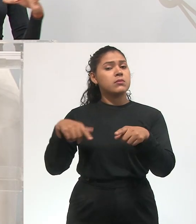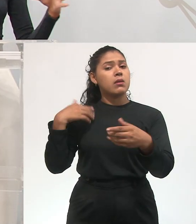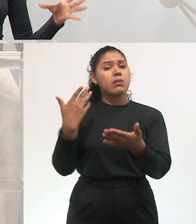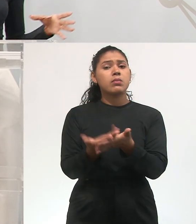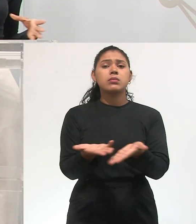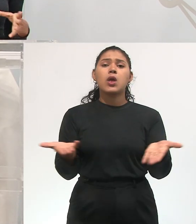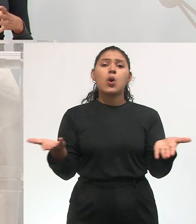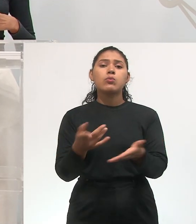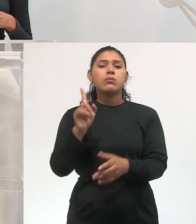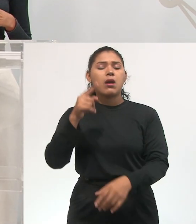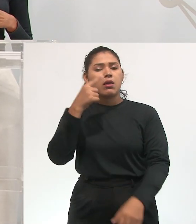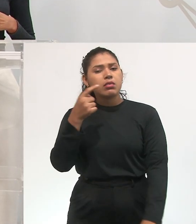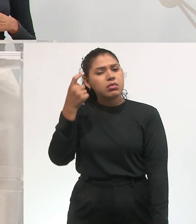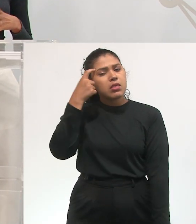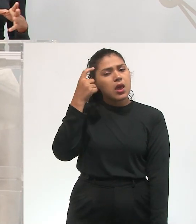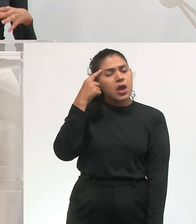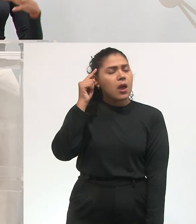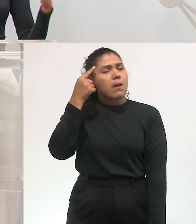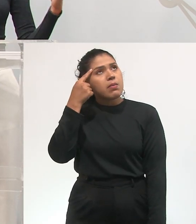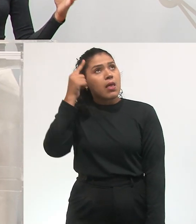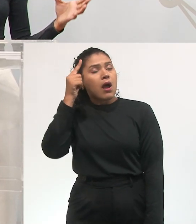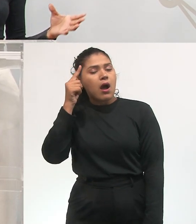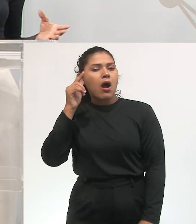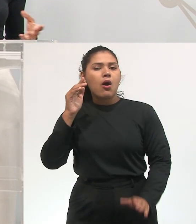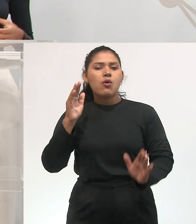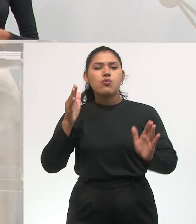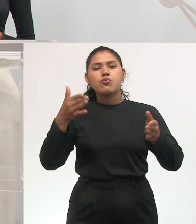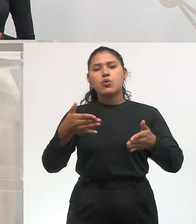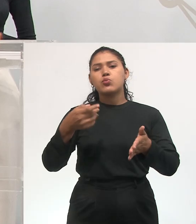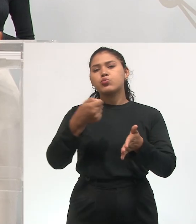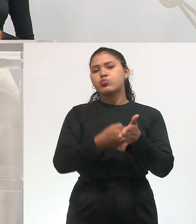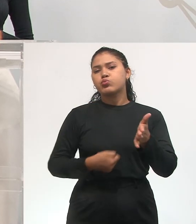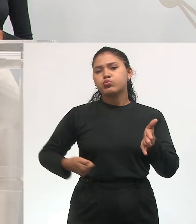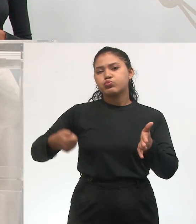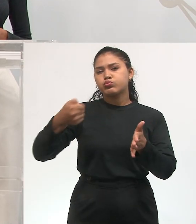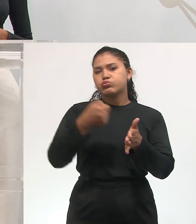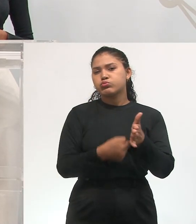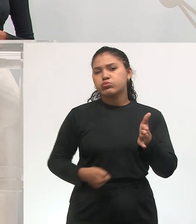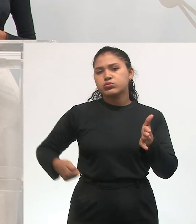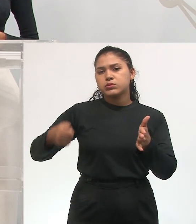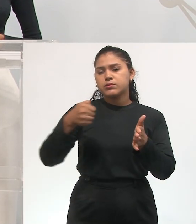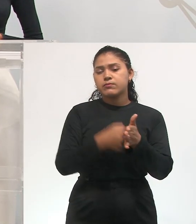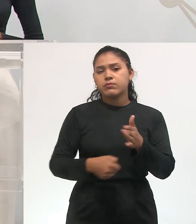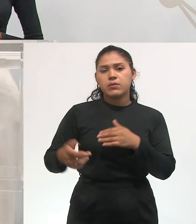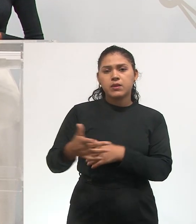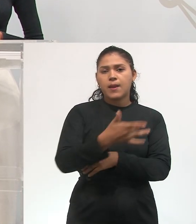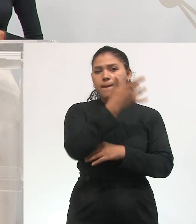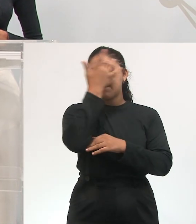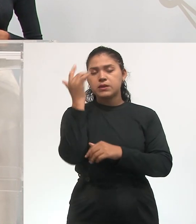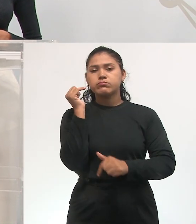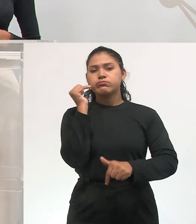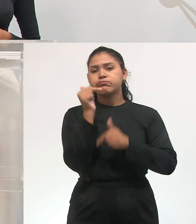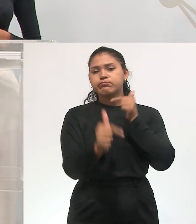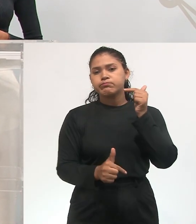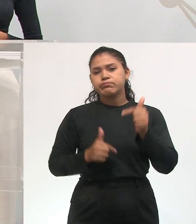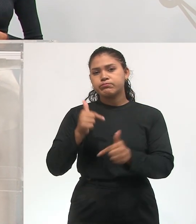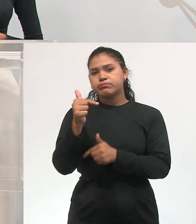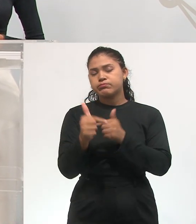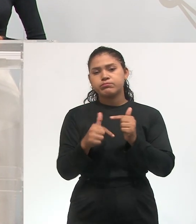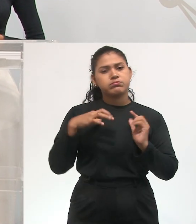até hoje ideias, né, bastante presentes na luta dos